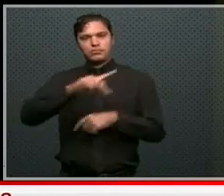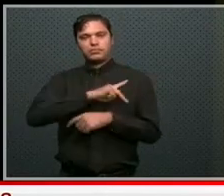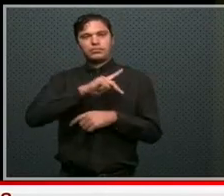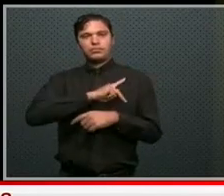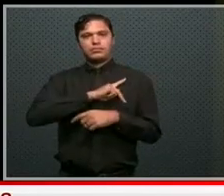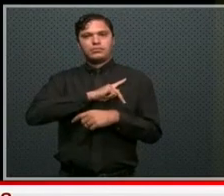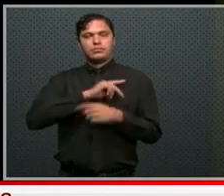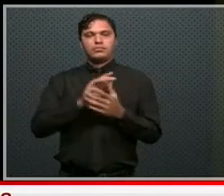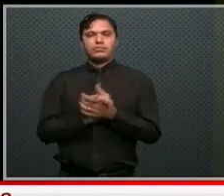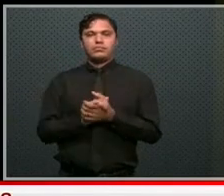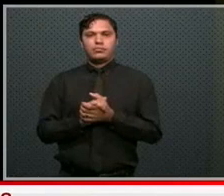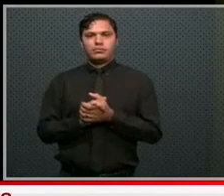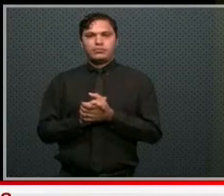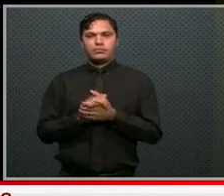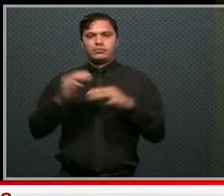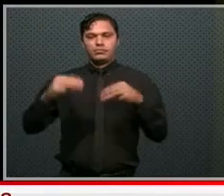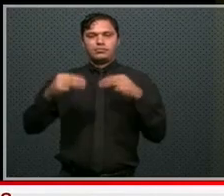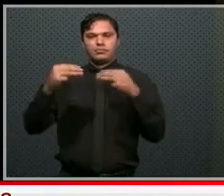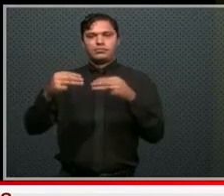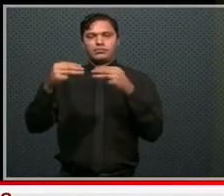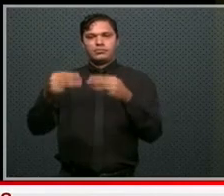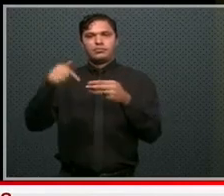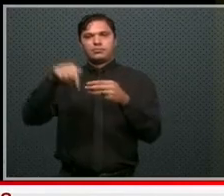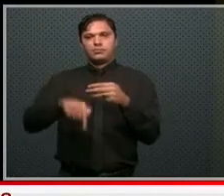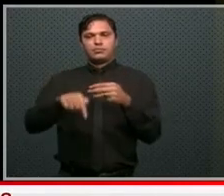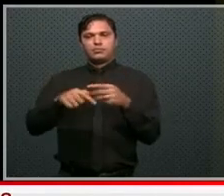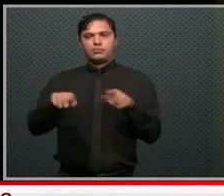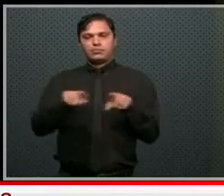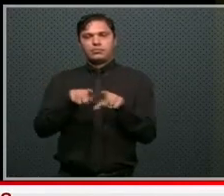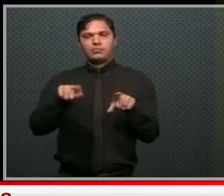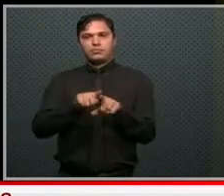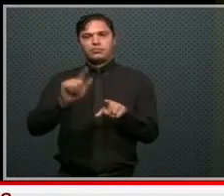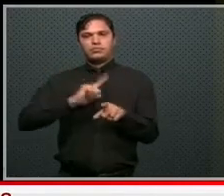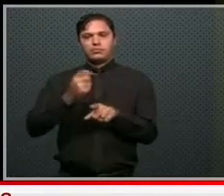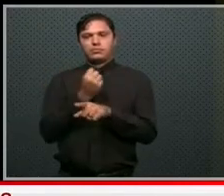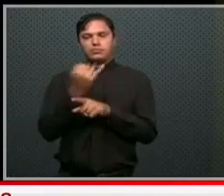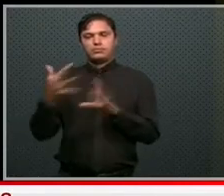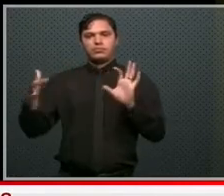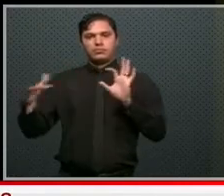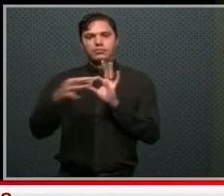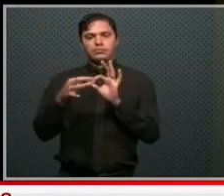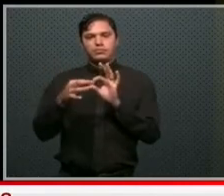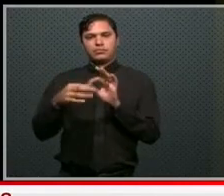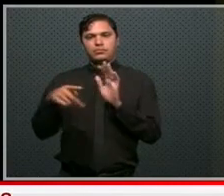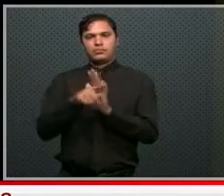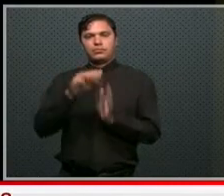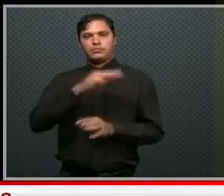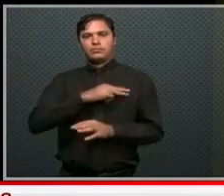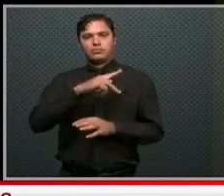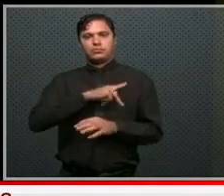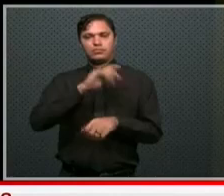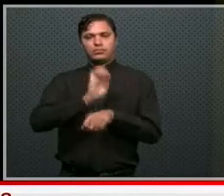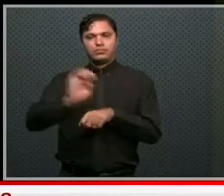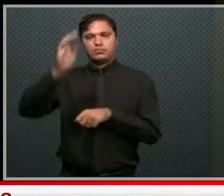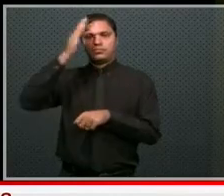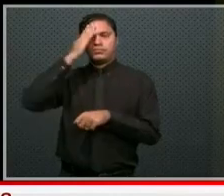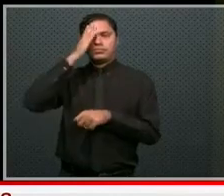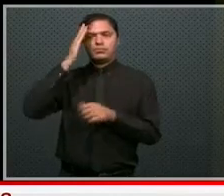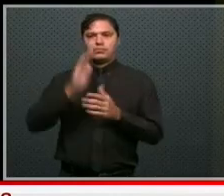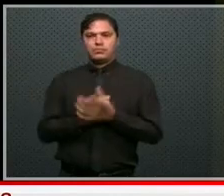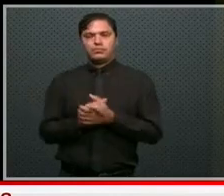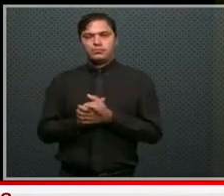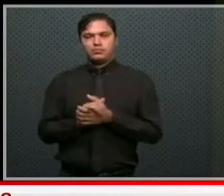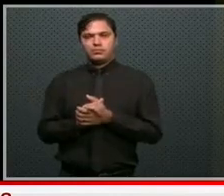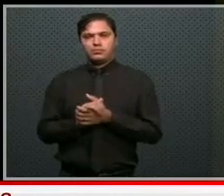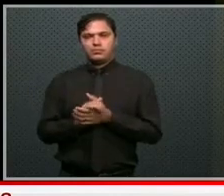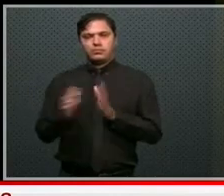público o Ministério da Agricultura também por exemplo tem inúmeras parcerias com o próprio Ministério Público do Estado do Pará através da